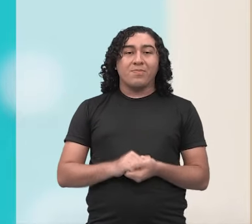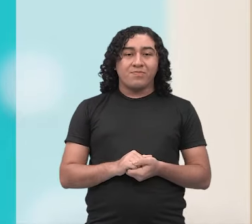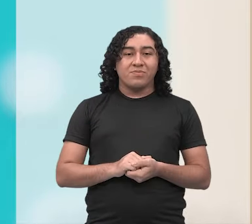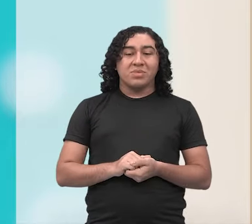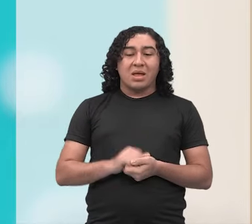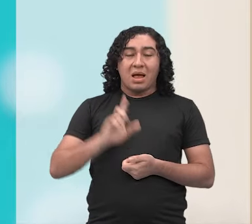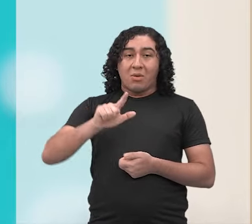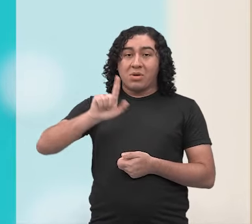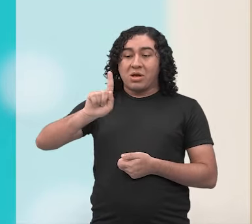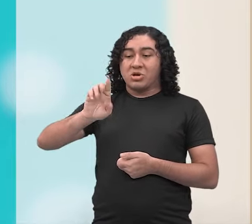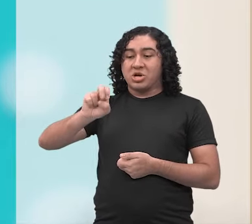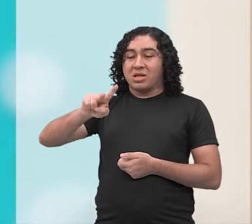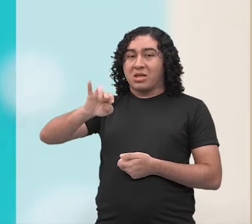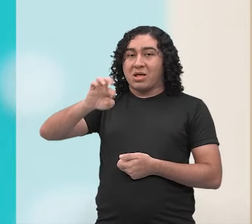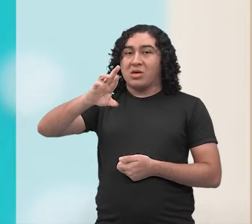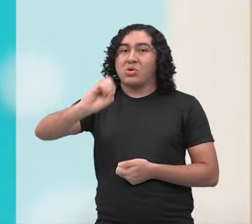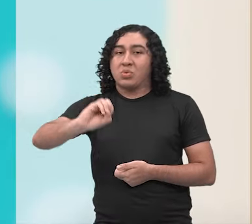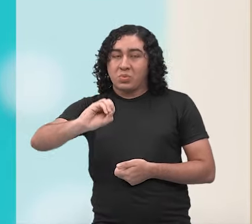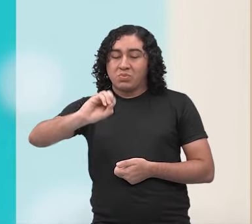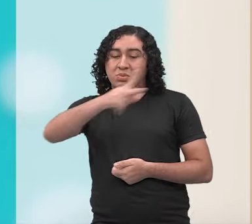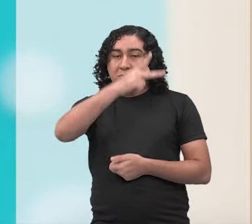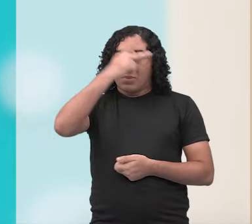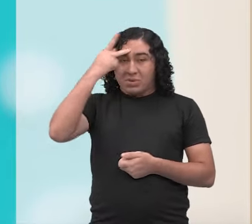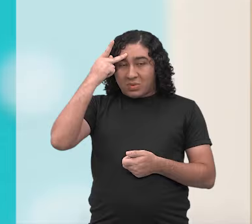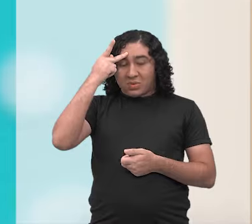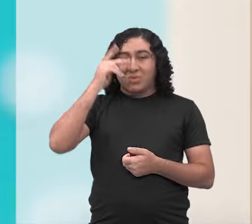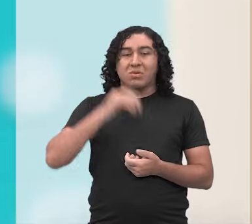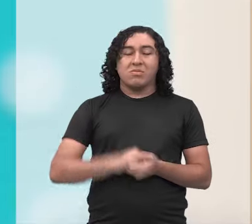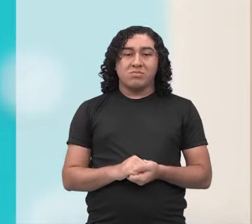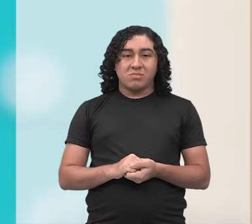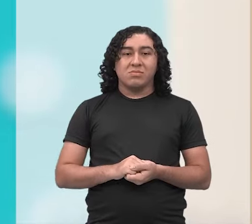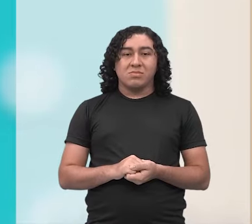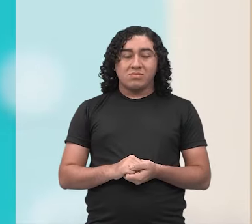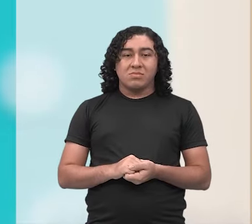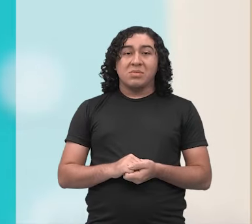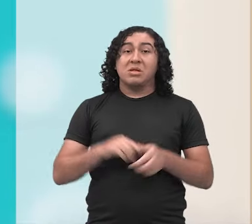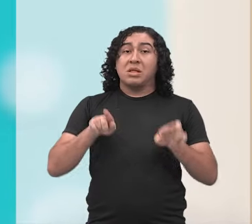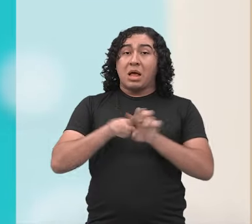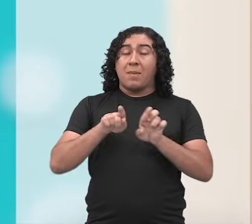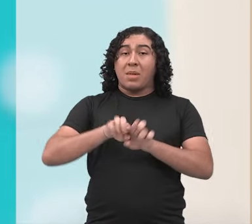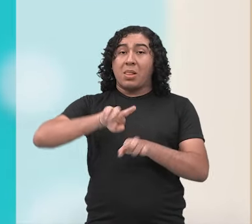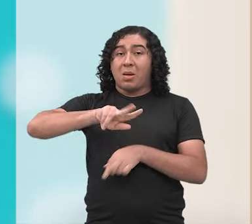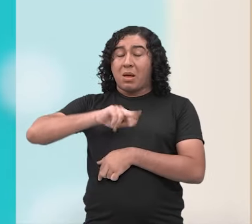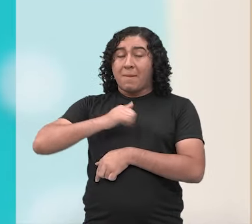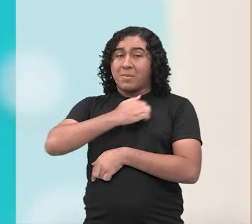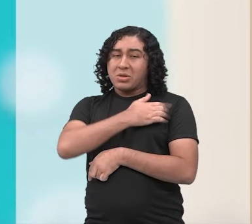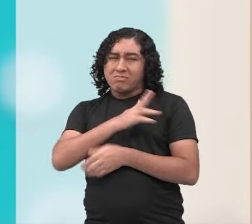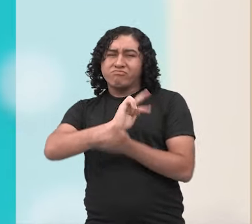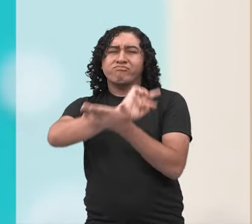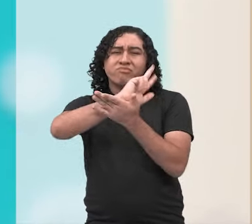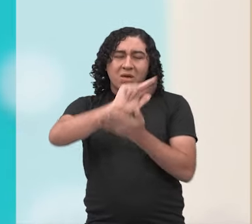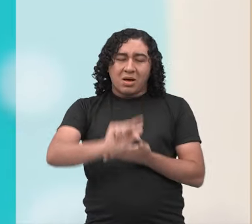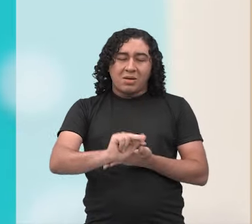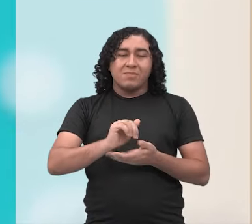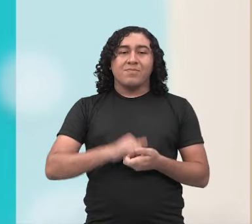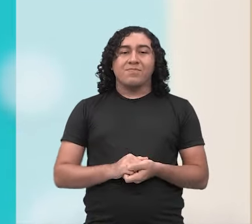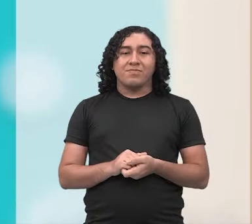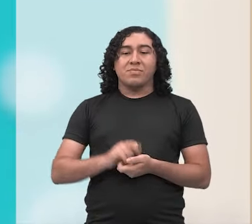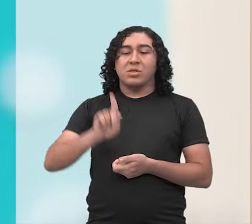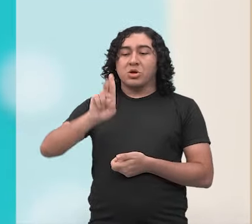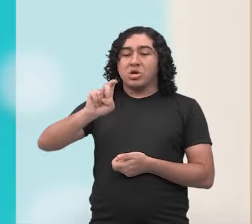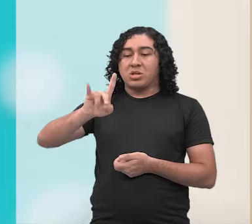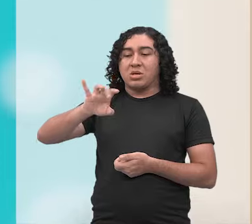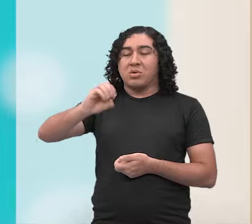de gêneros, né? Trabalhar essa questão da aceitação, não ao preconceito e etc. Essa questão do gênero